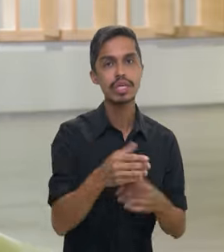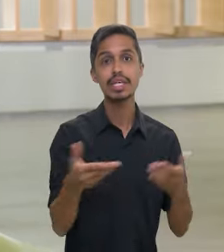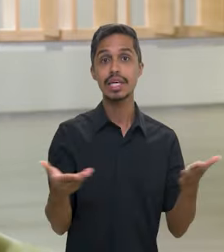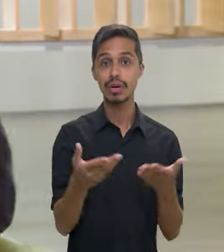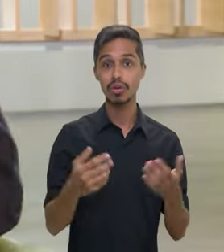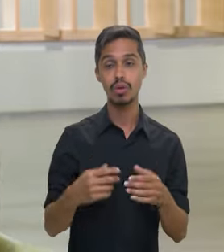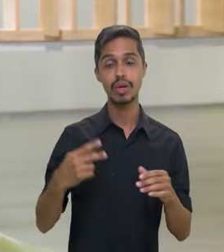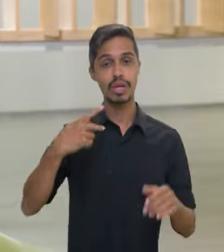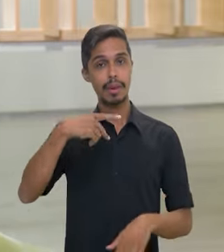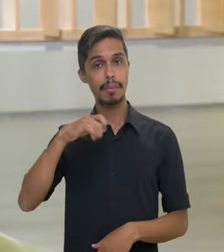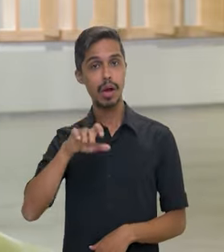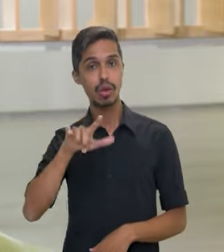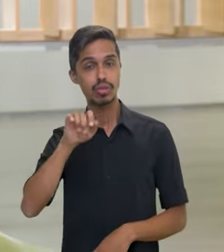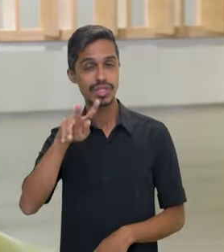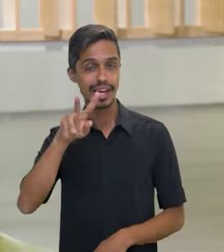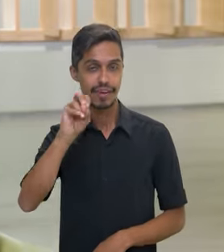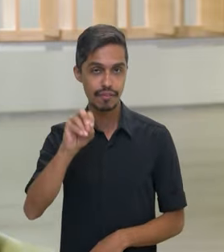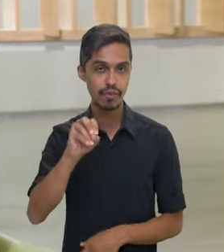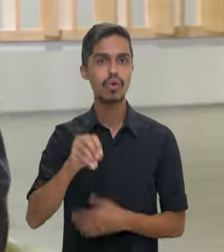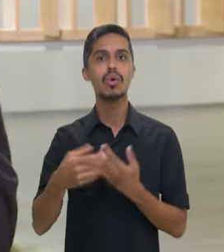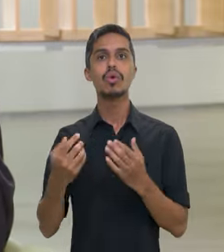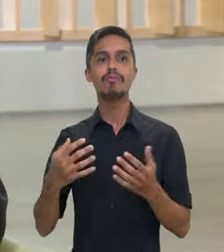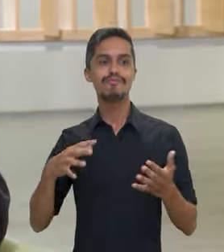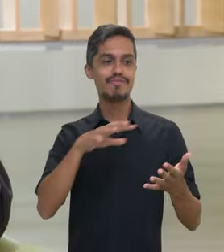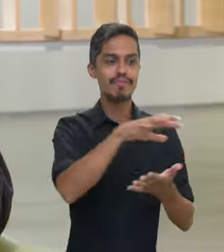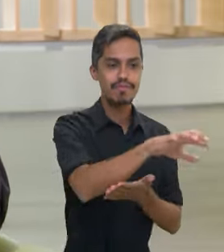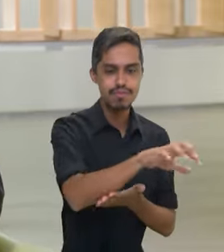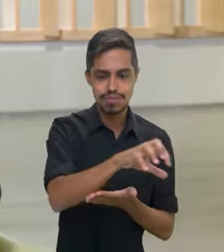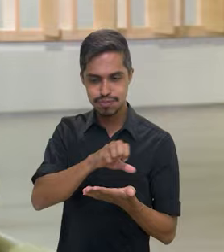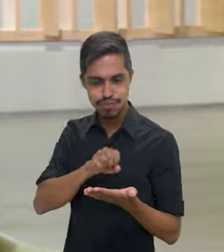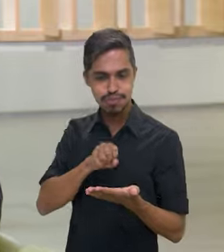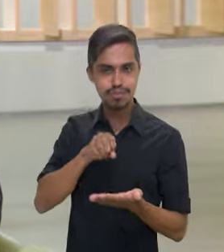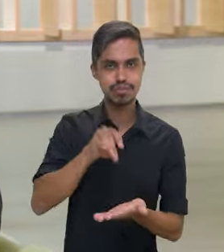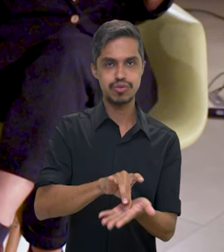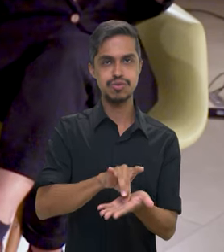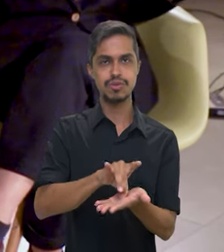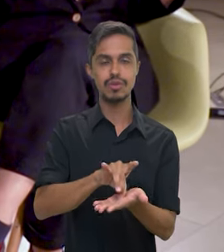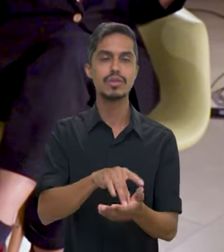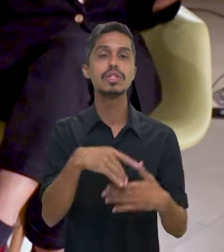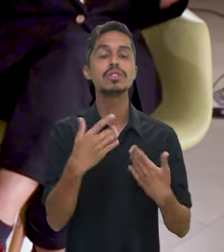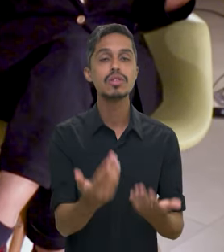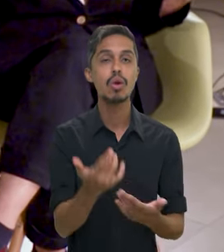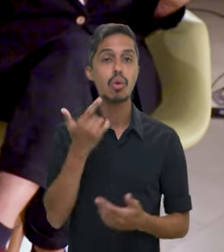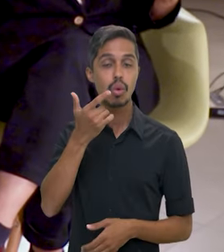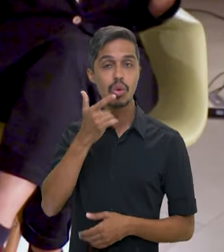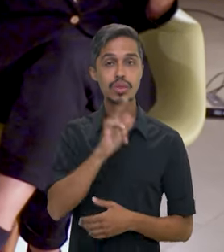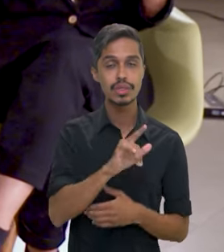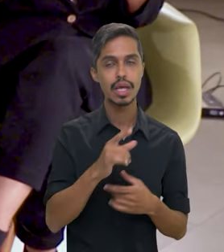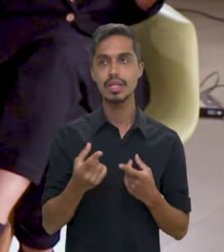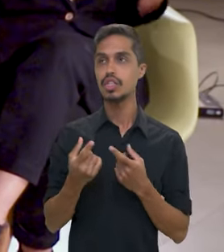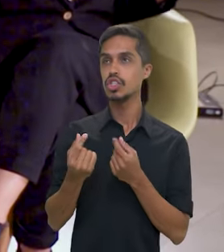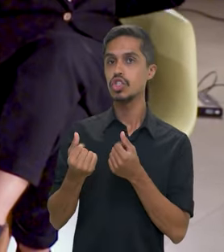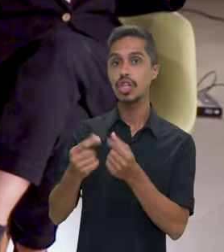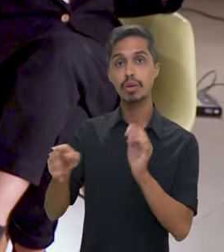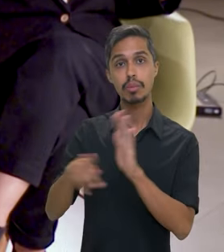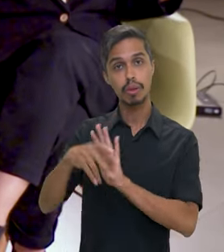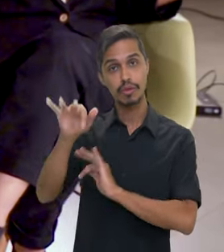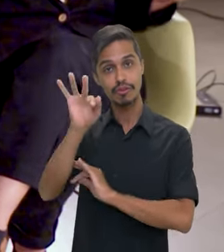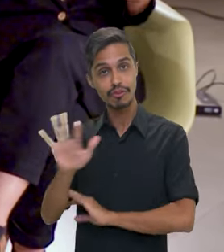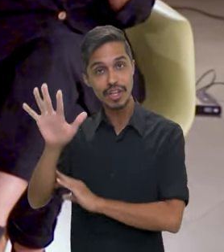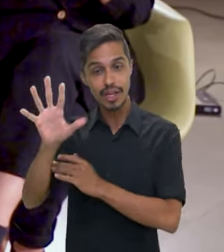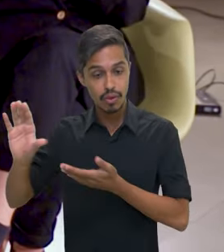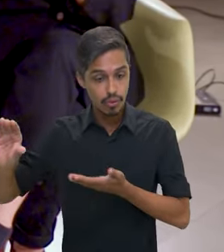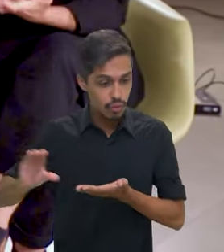Gustavo materializa que estados e municípios, de maneira inédita, terão recursos da